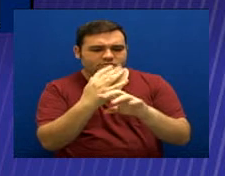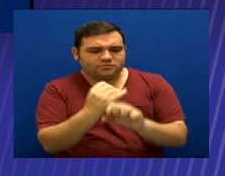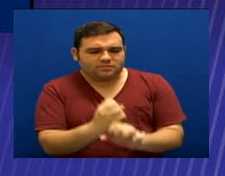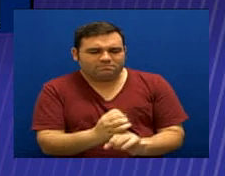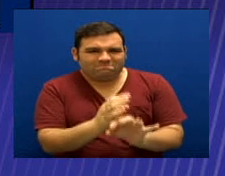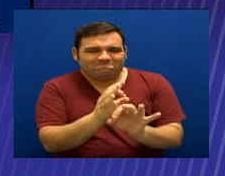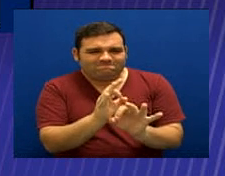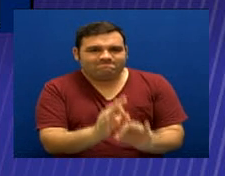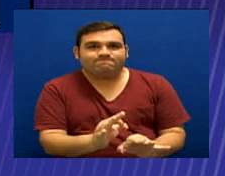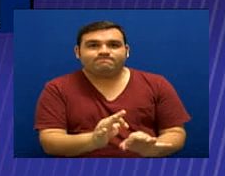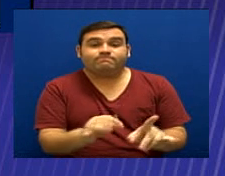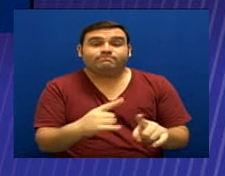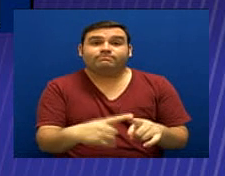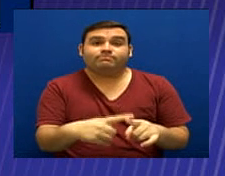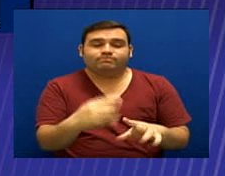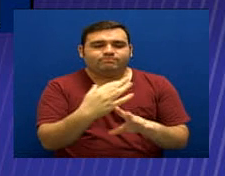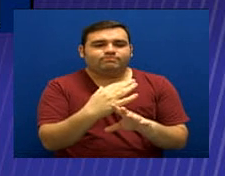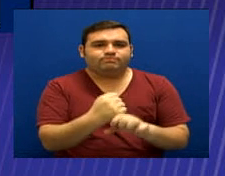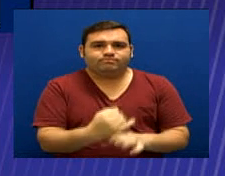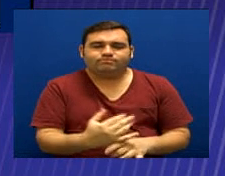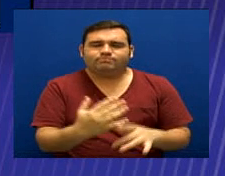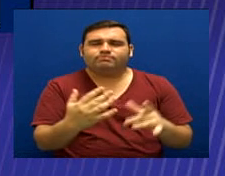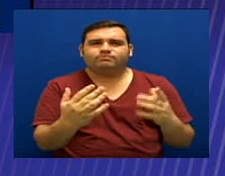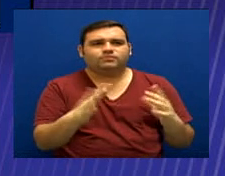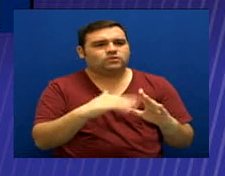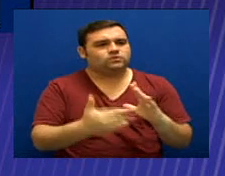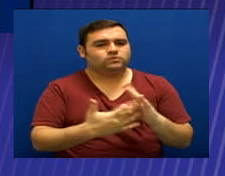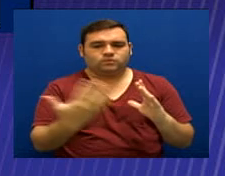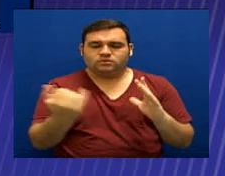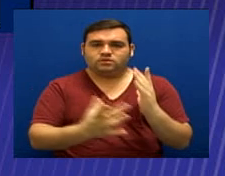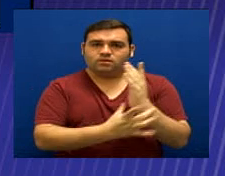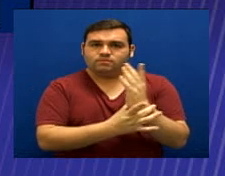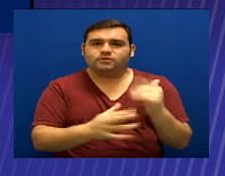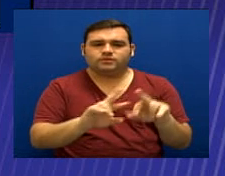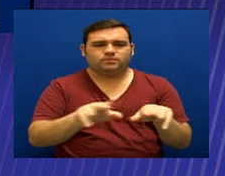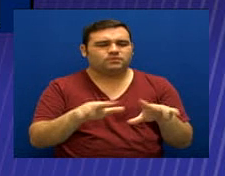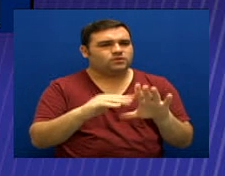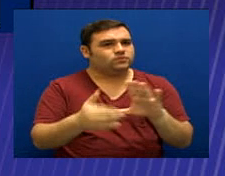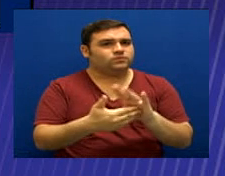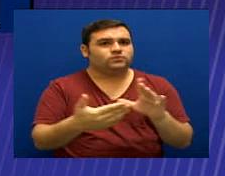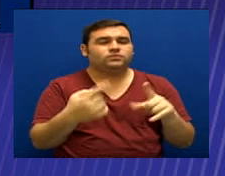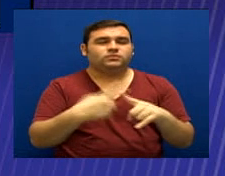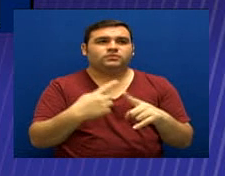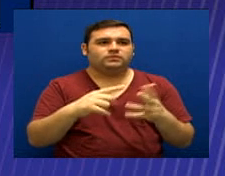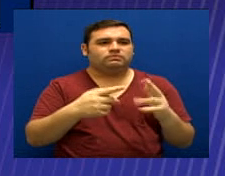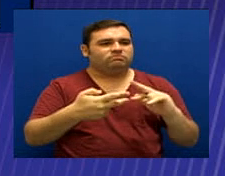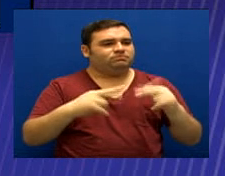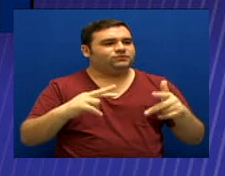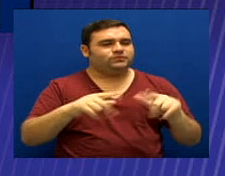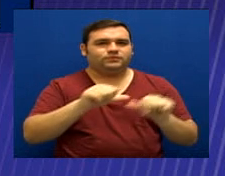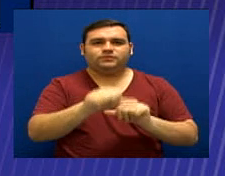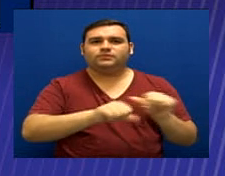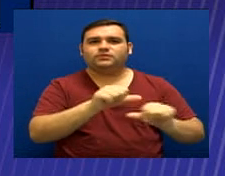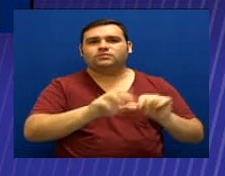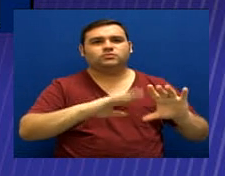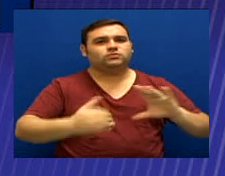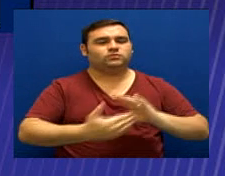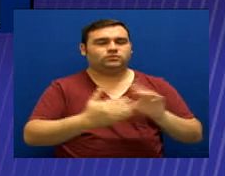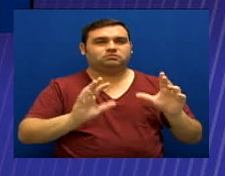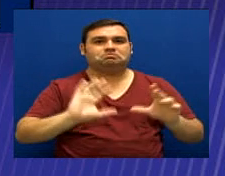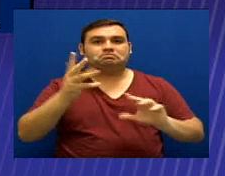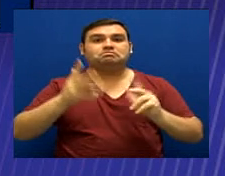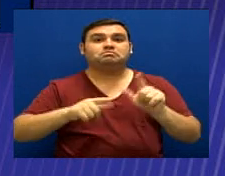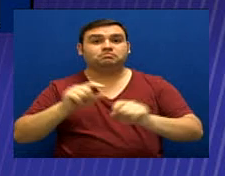específico que entra o cálculo atuarial dos aposentados das coisas tudo que distorceria toda essa essa situação então